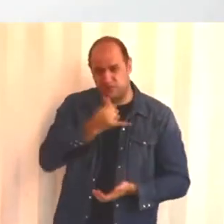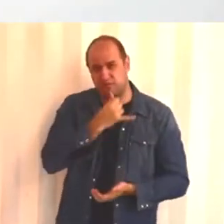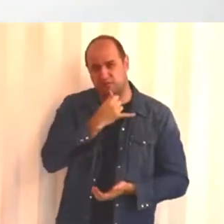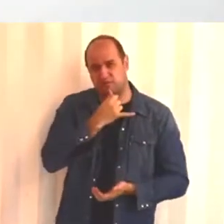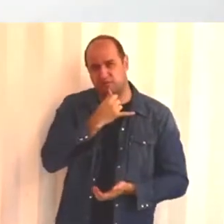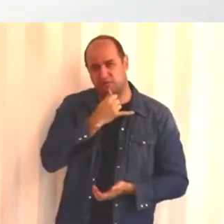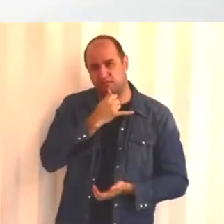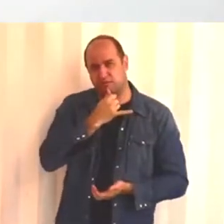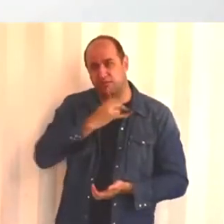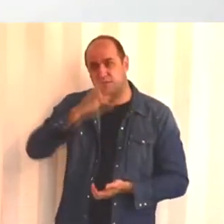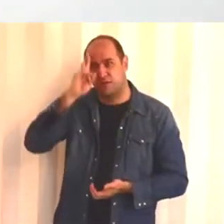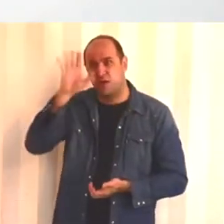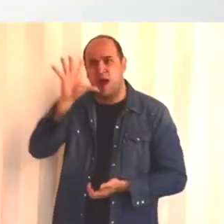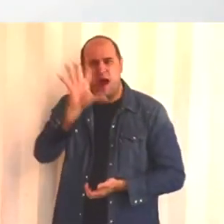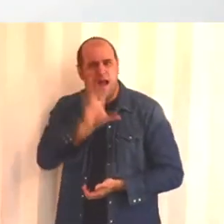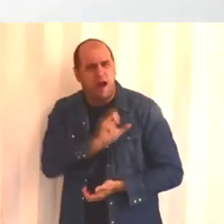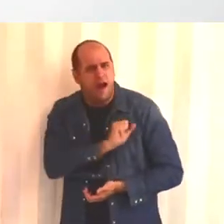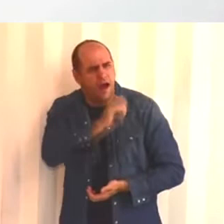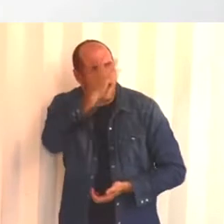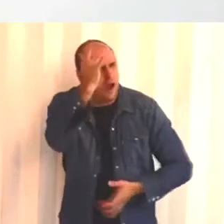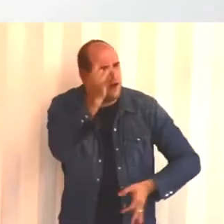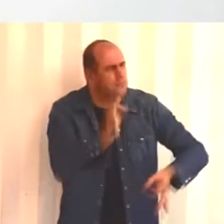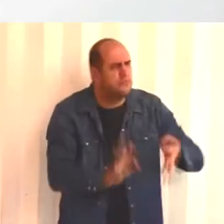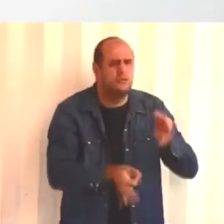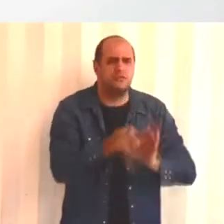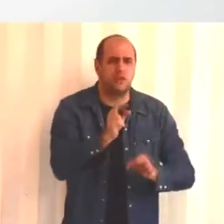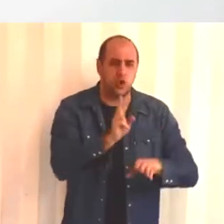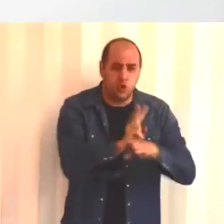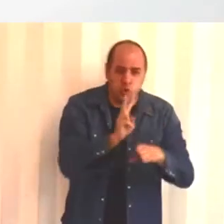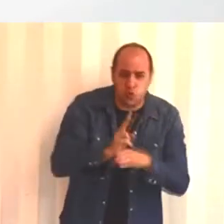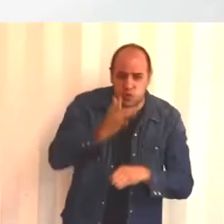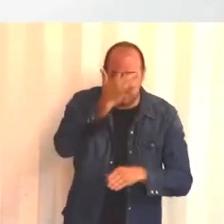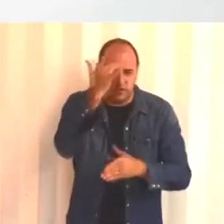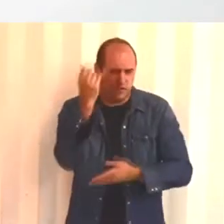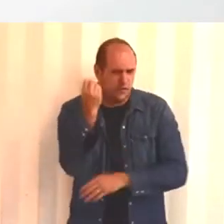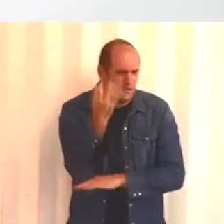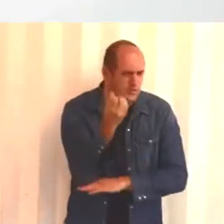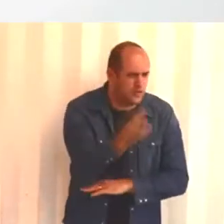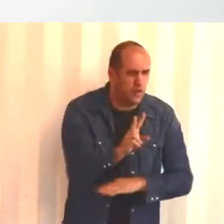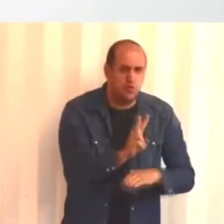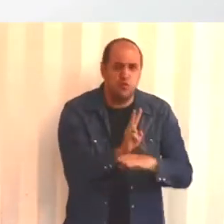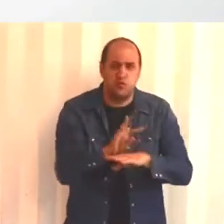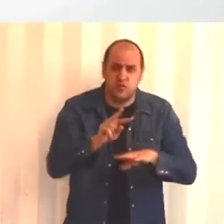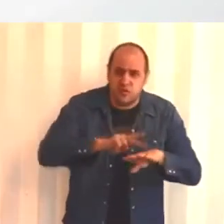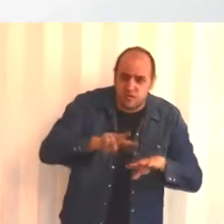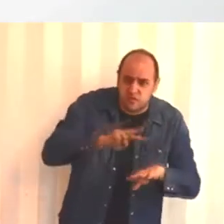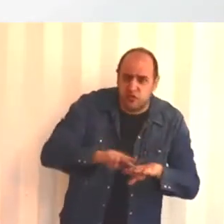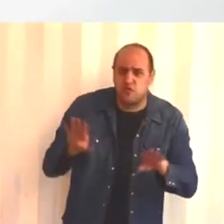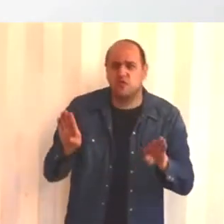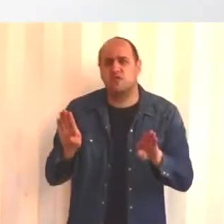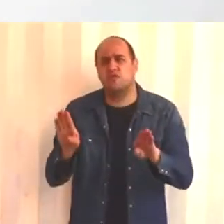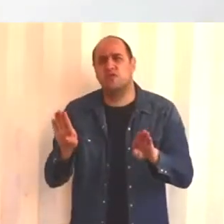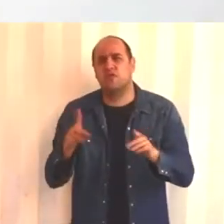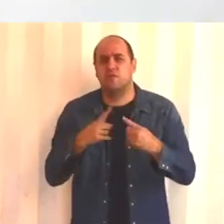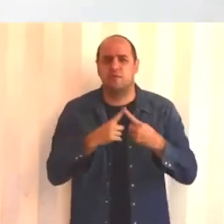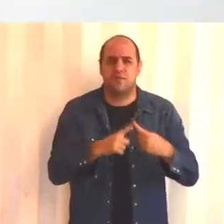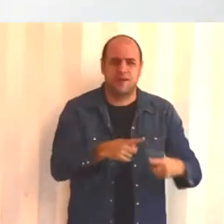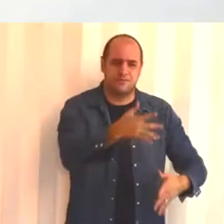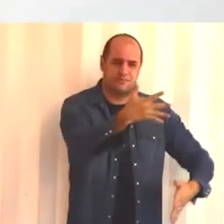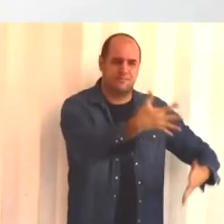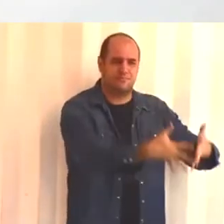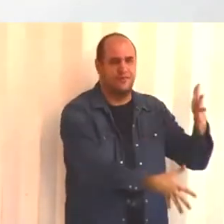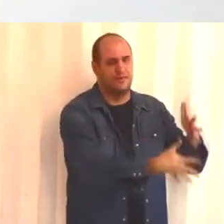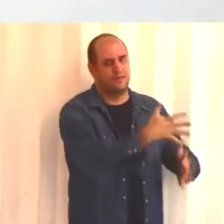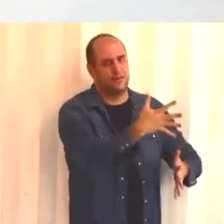Senhor ama os justos. O Senhor guarda o peregrino, ampara o órfão e a viúva, porém transtorna